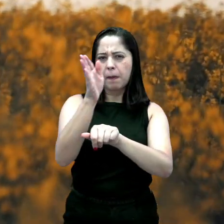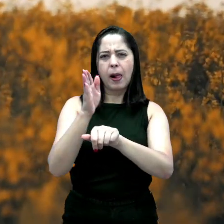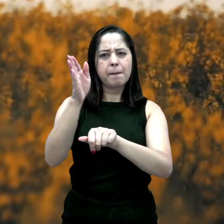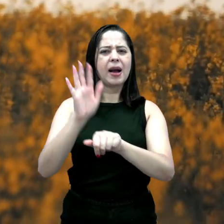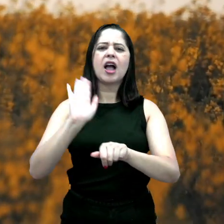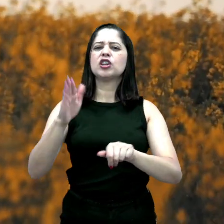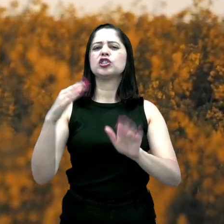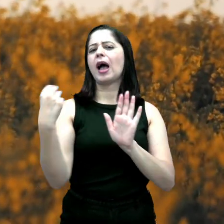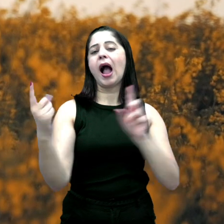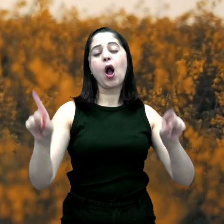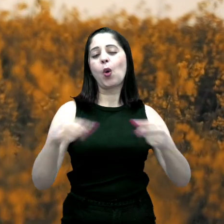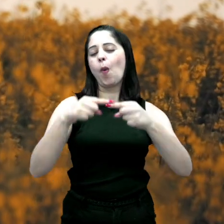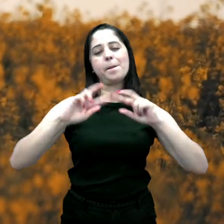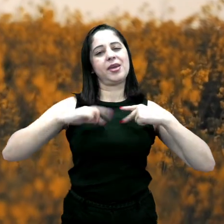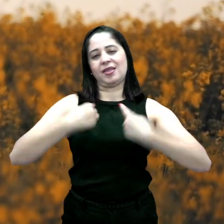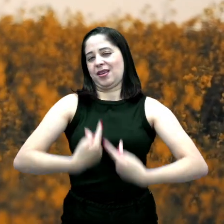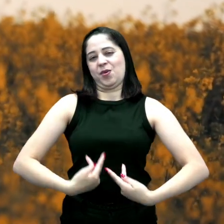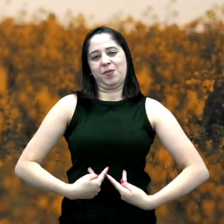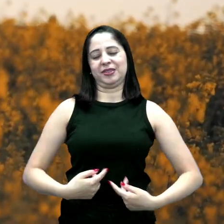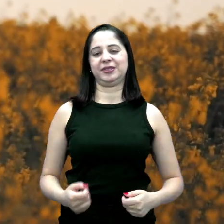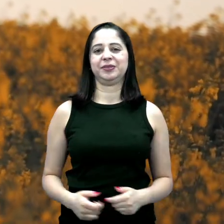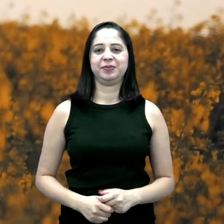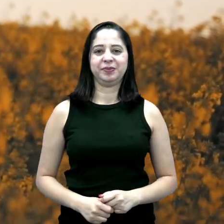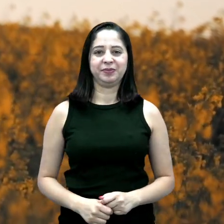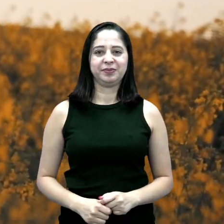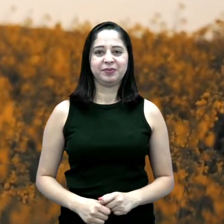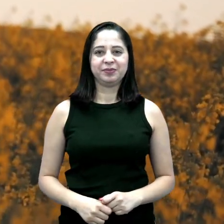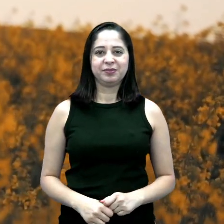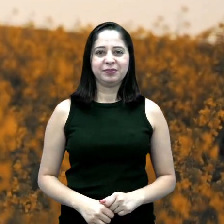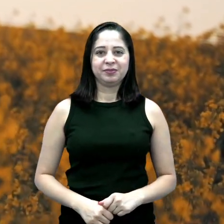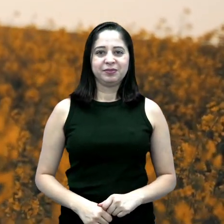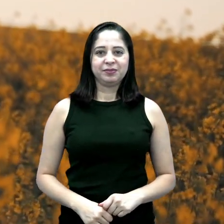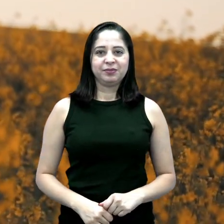nossa história e do nosso presente.